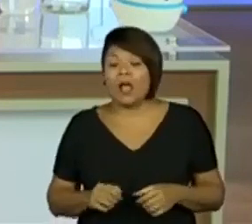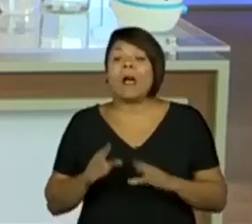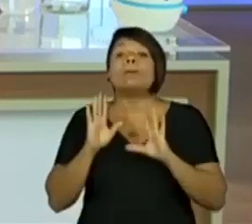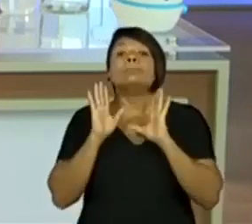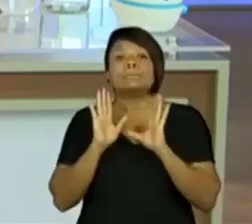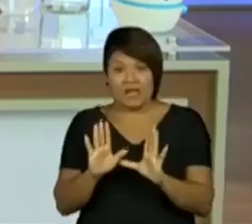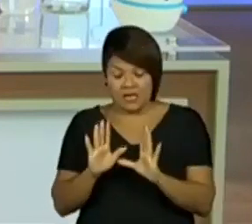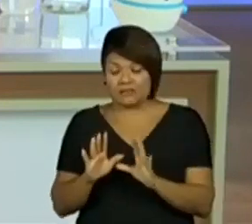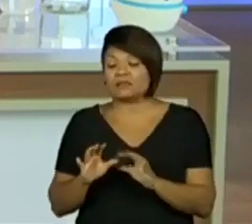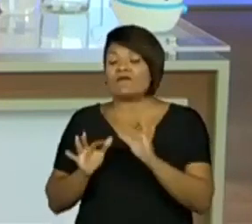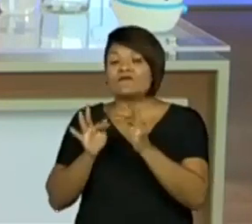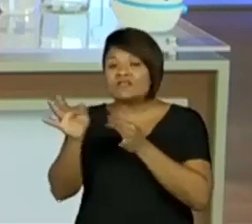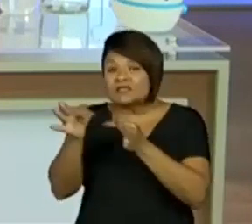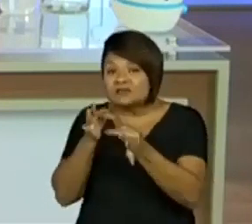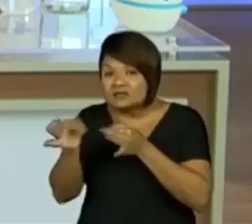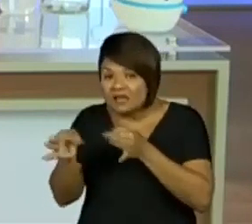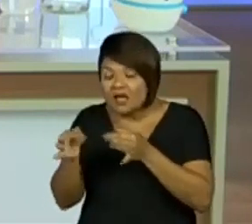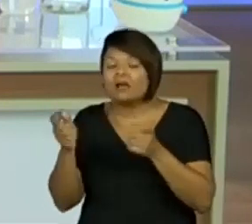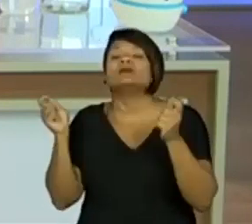as transformações